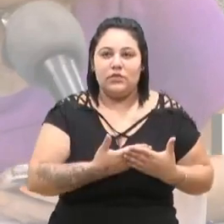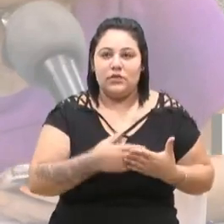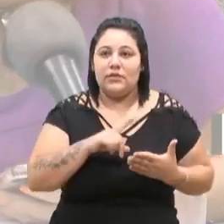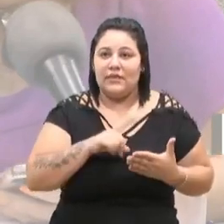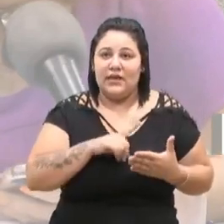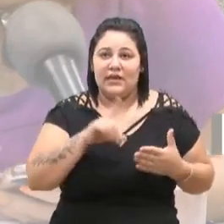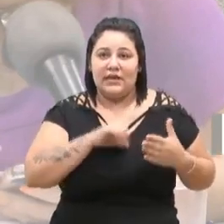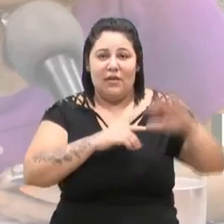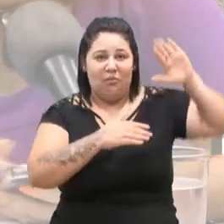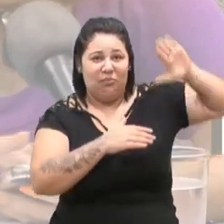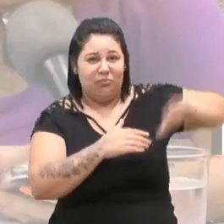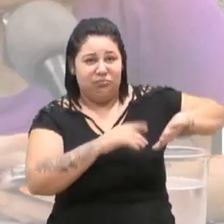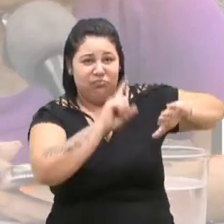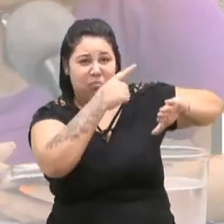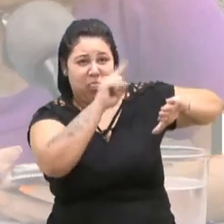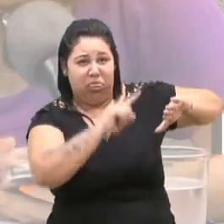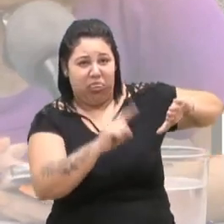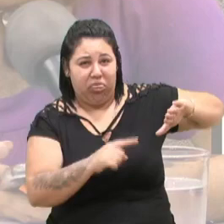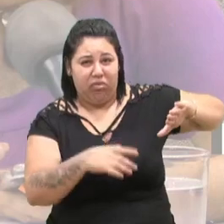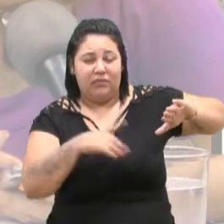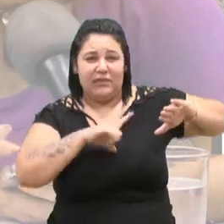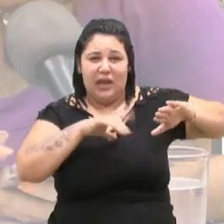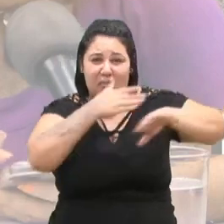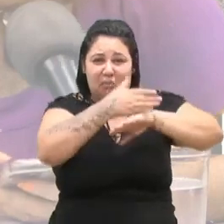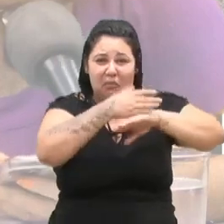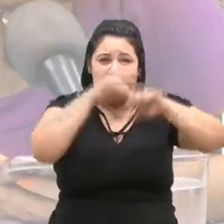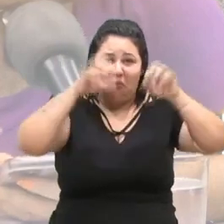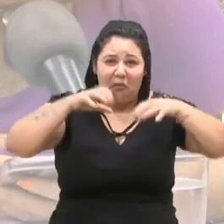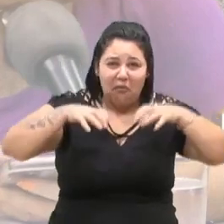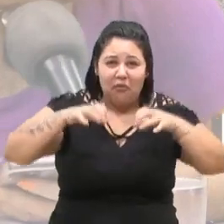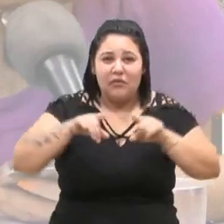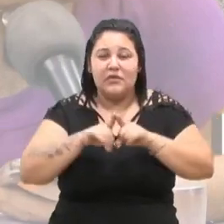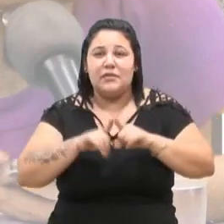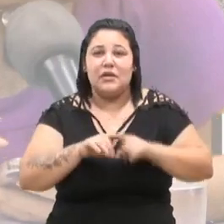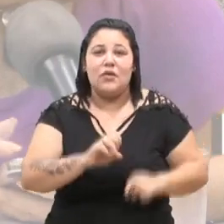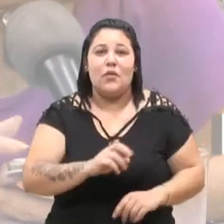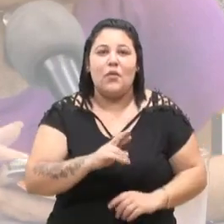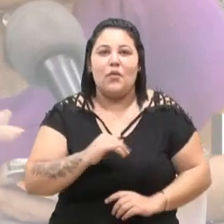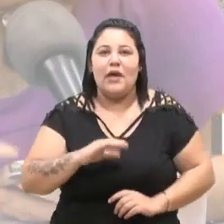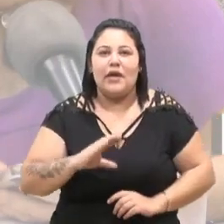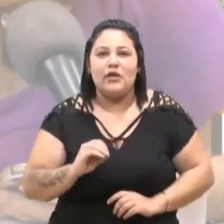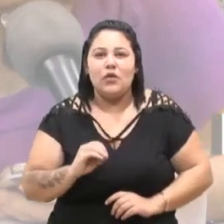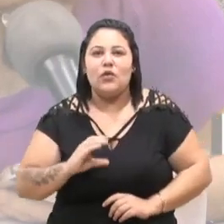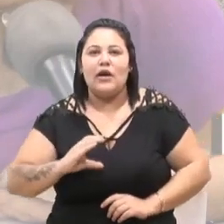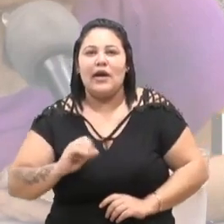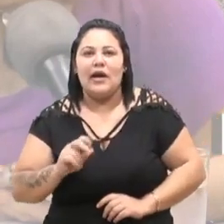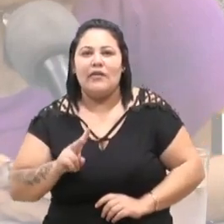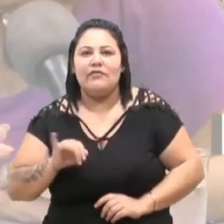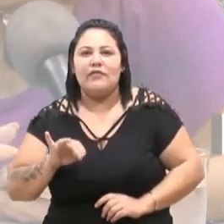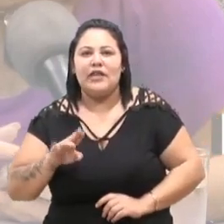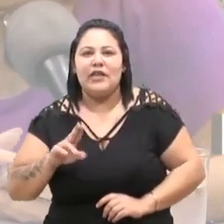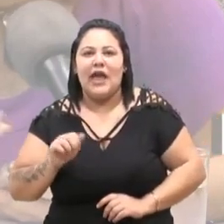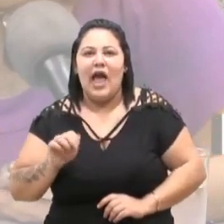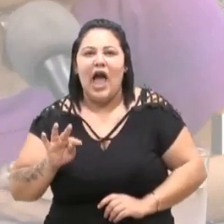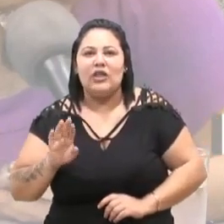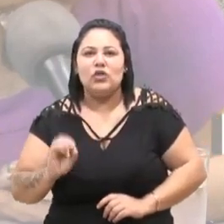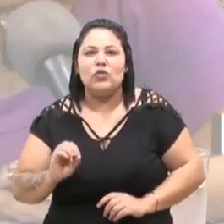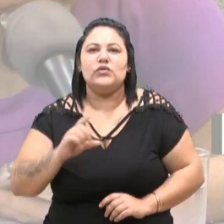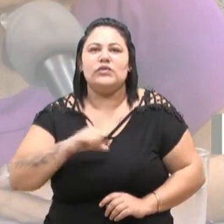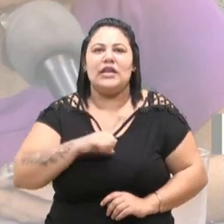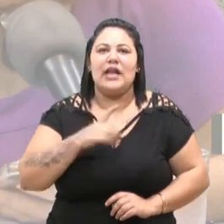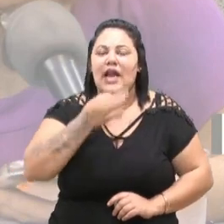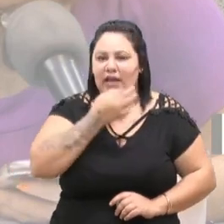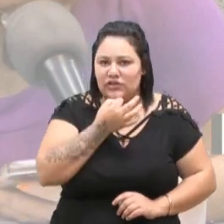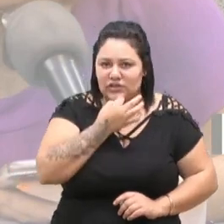com infiltramentos, está com chuva. O Érico Cavinato, eu acho que no Falácia Caxias, ele estava lá,